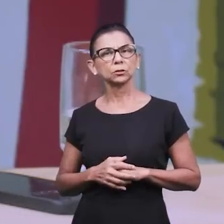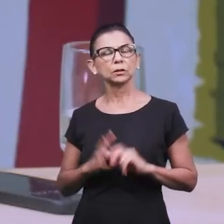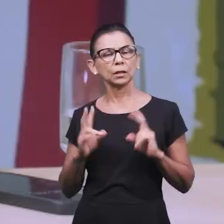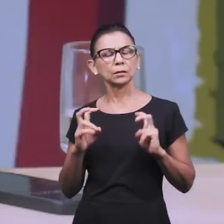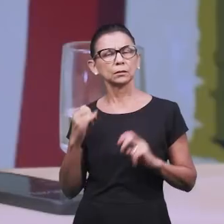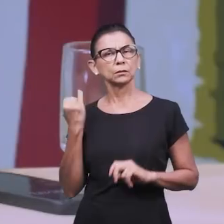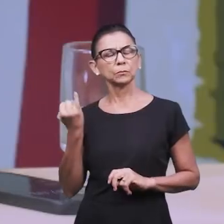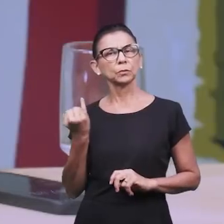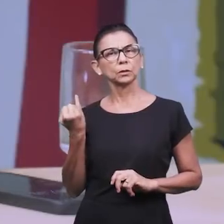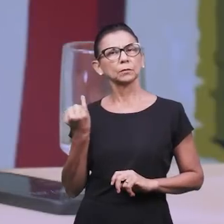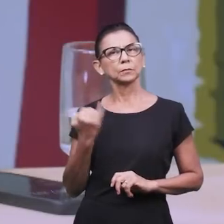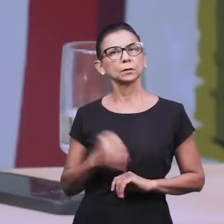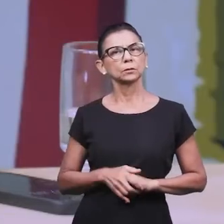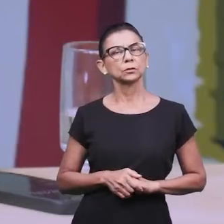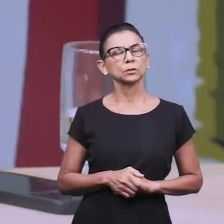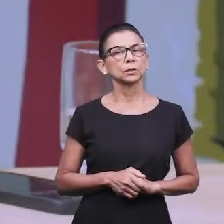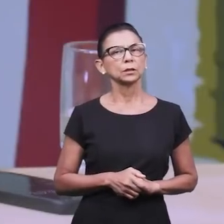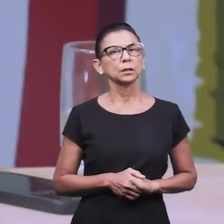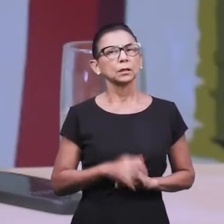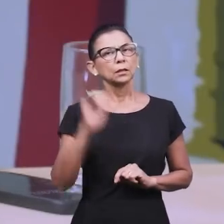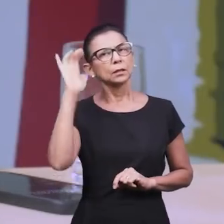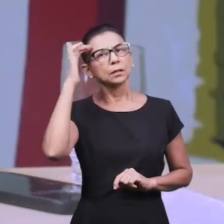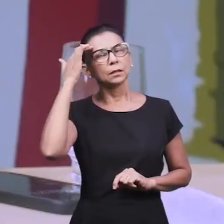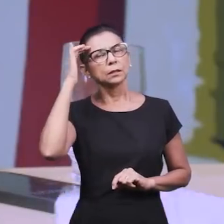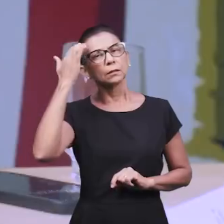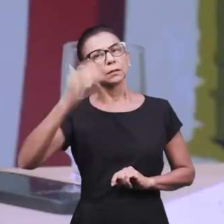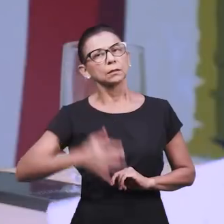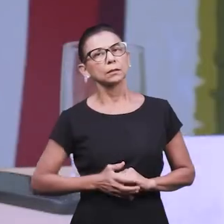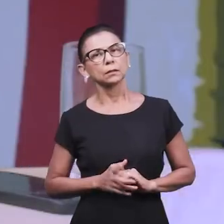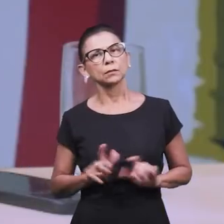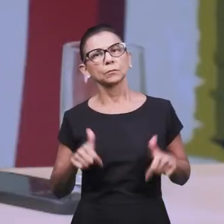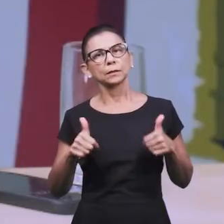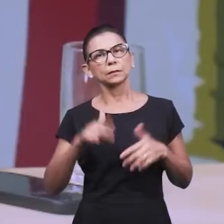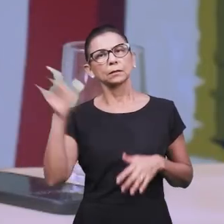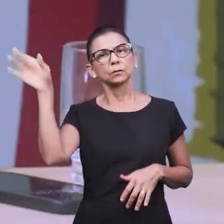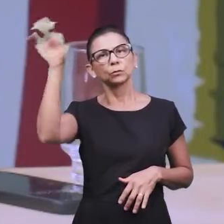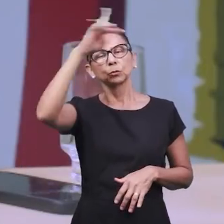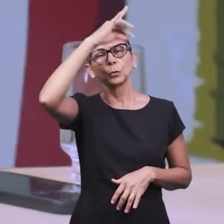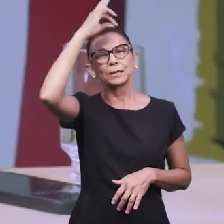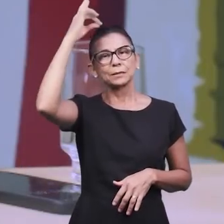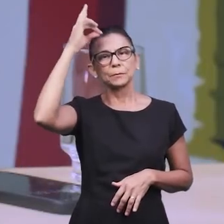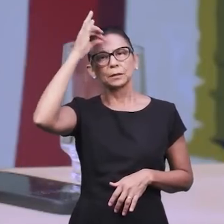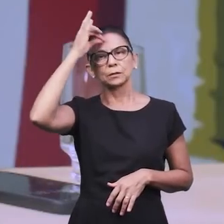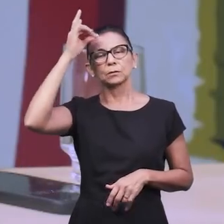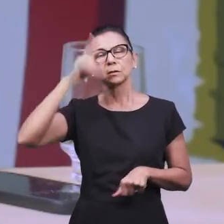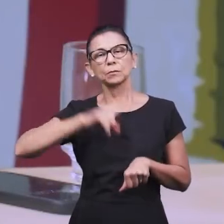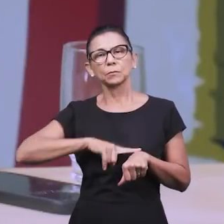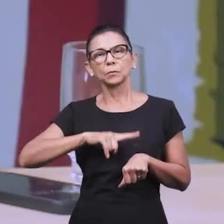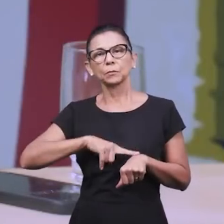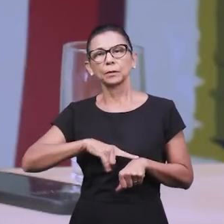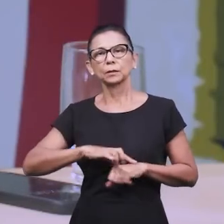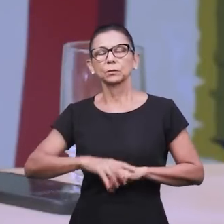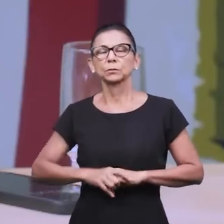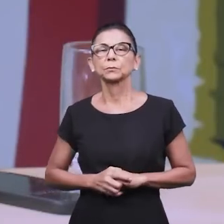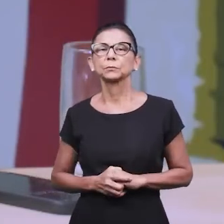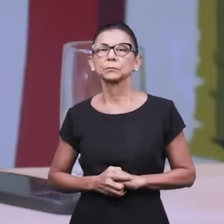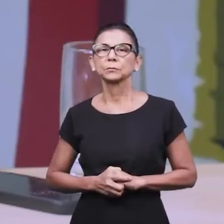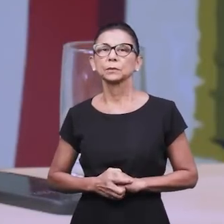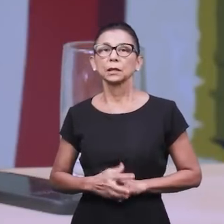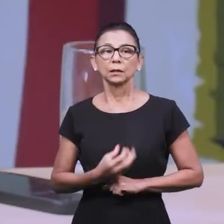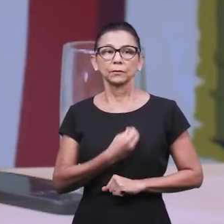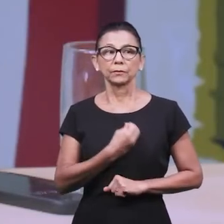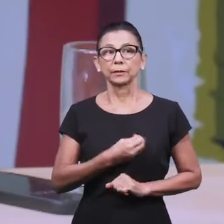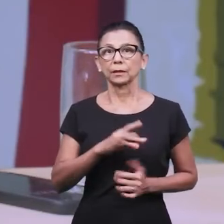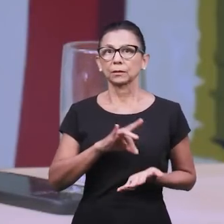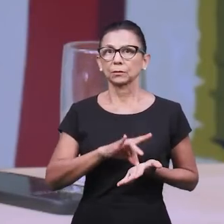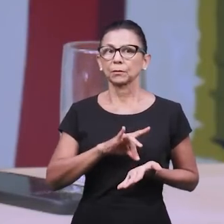interessantíssimo, importantíssimo para nós entendermos aquilo que o Espírito Santo de Deus tem para nós nesse momento que